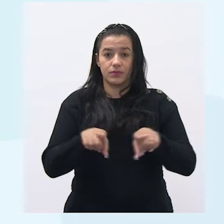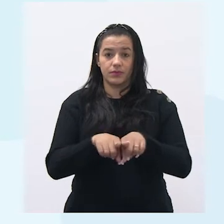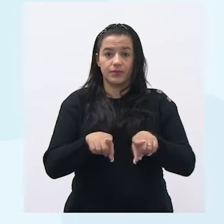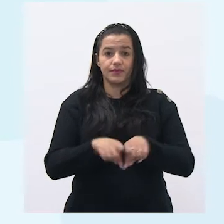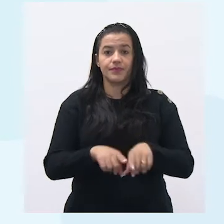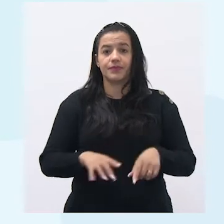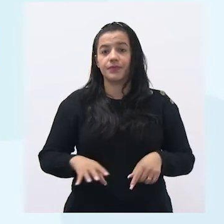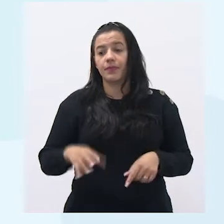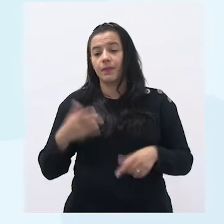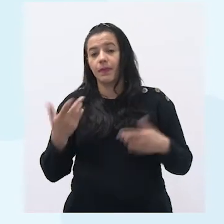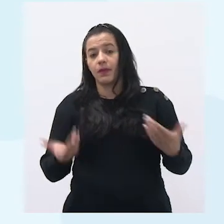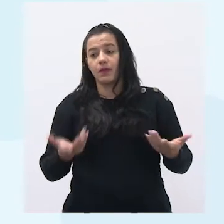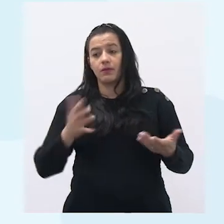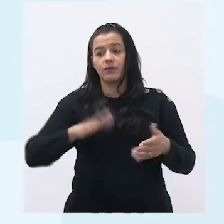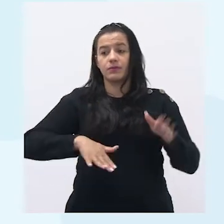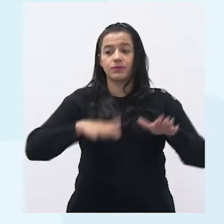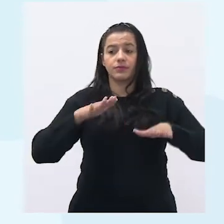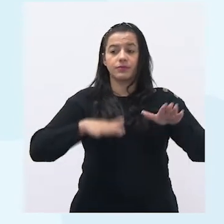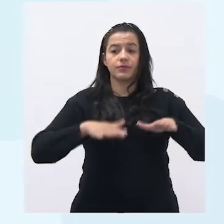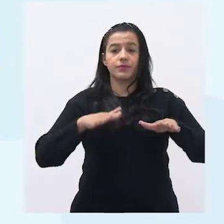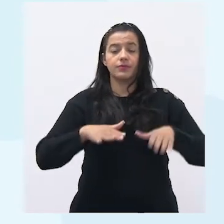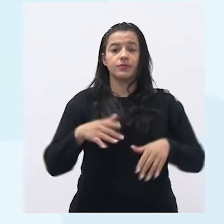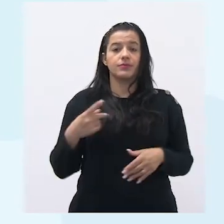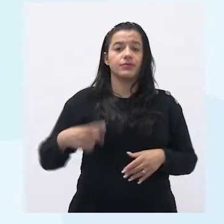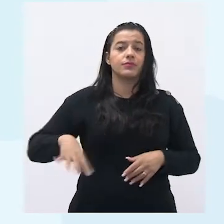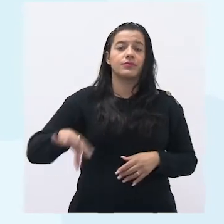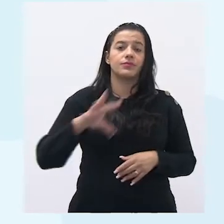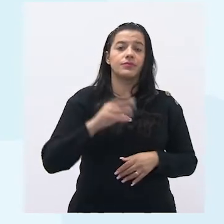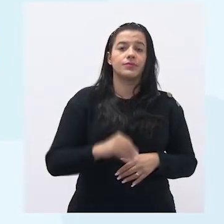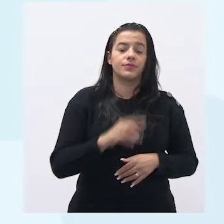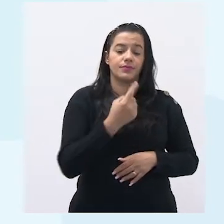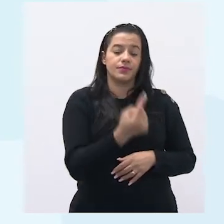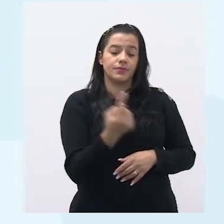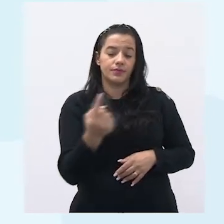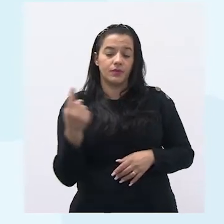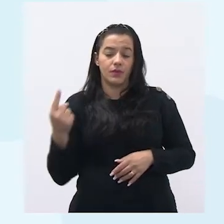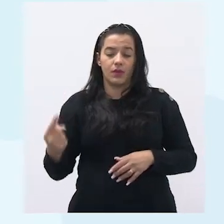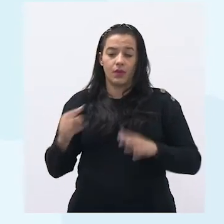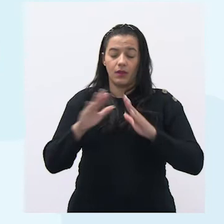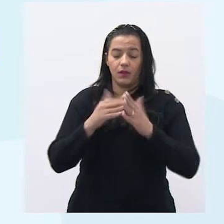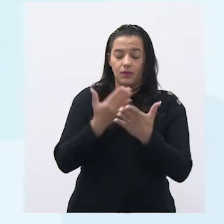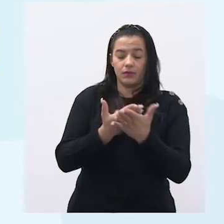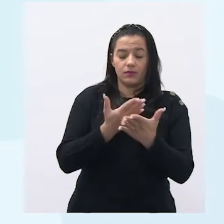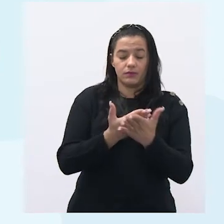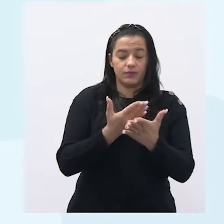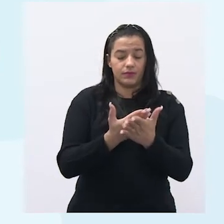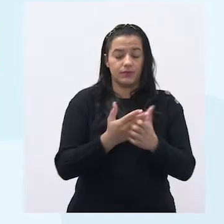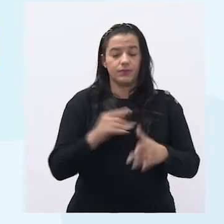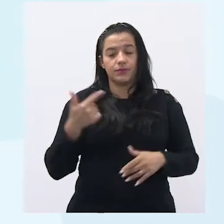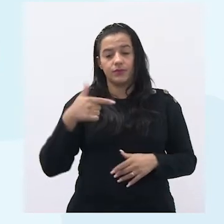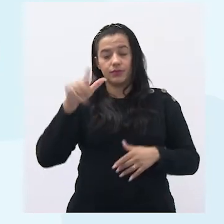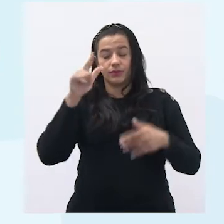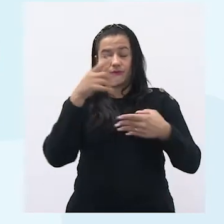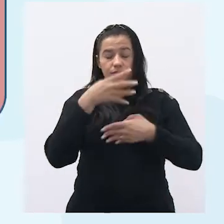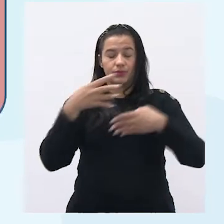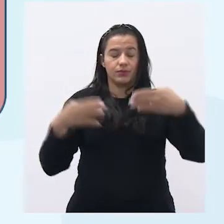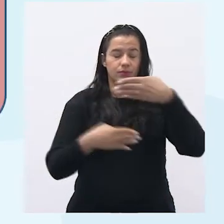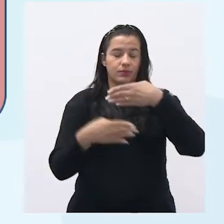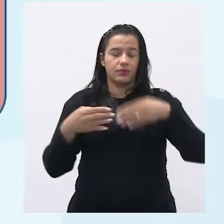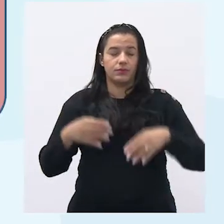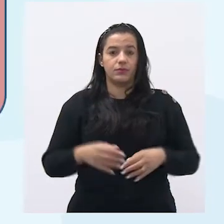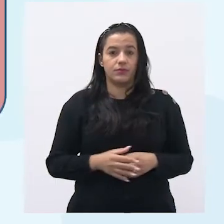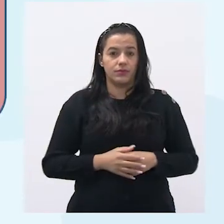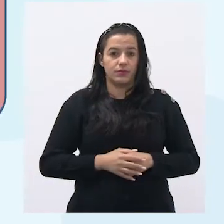individuais, seja do indivíduo, de cada um dos componentes da unidade escolar e de cada escola. Próximo slide, por favor.